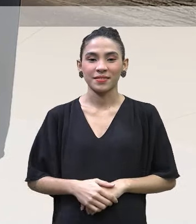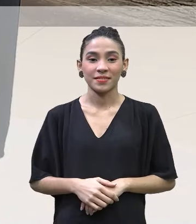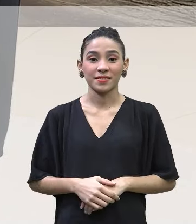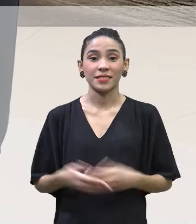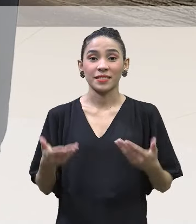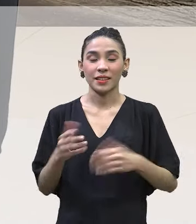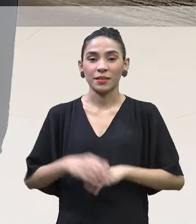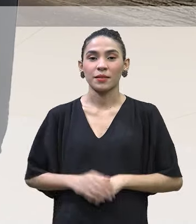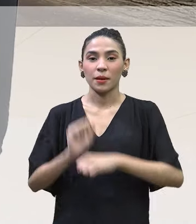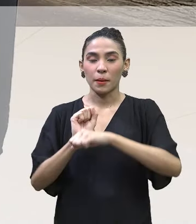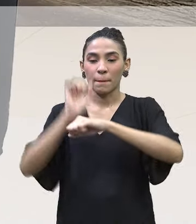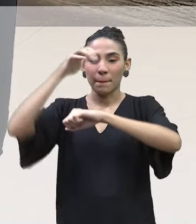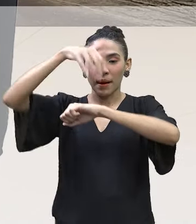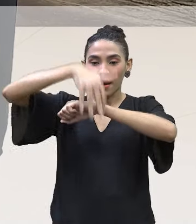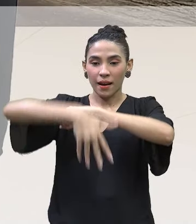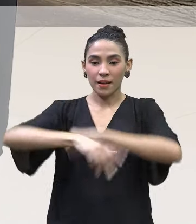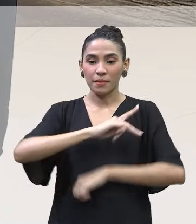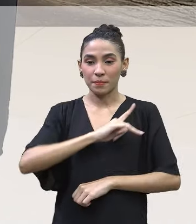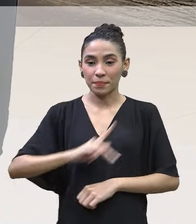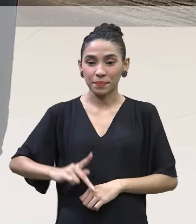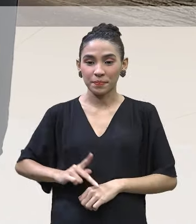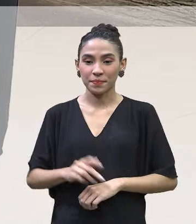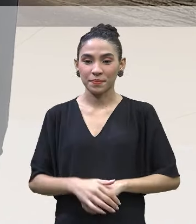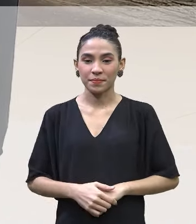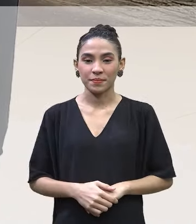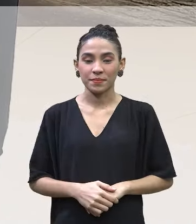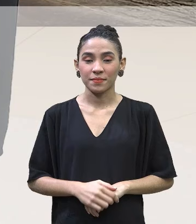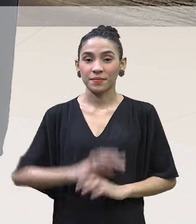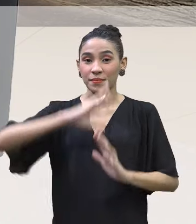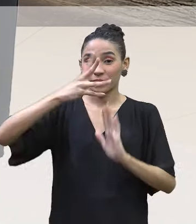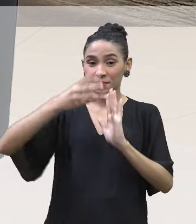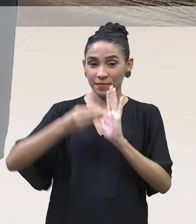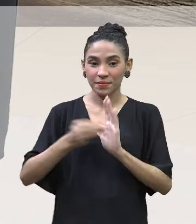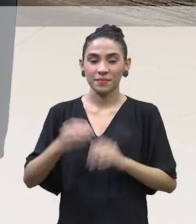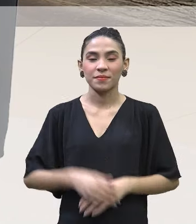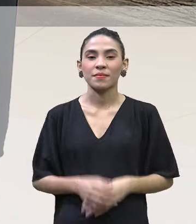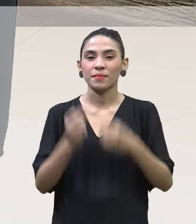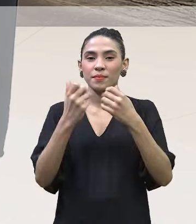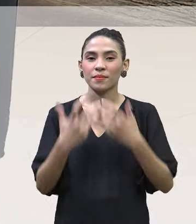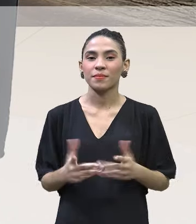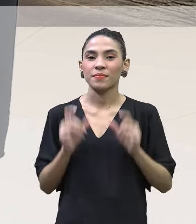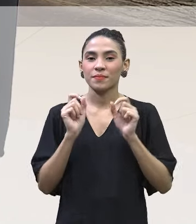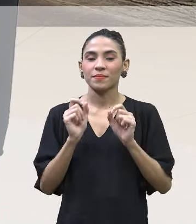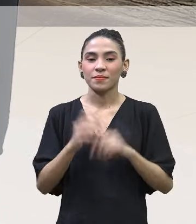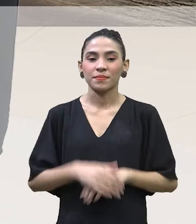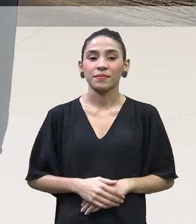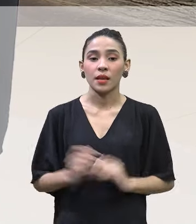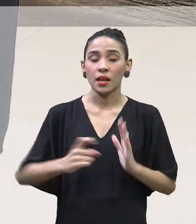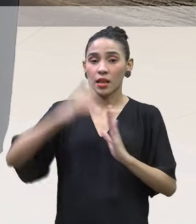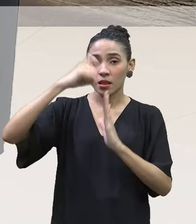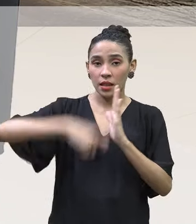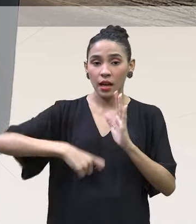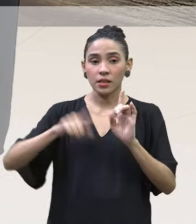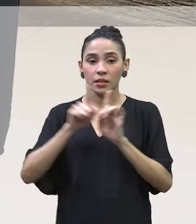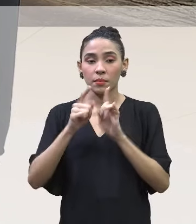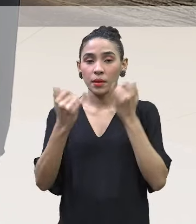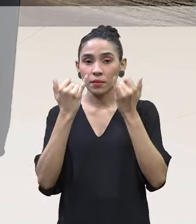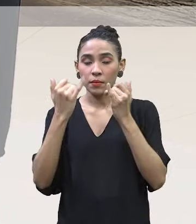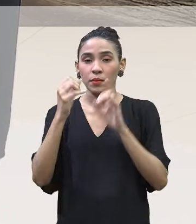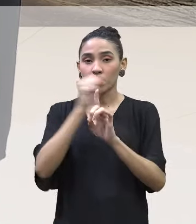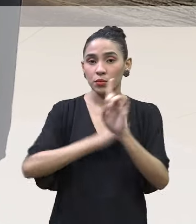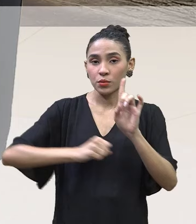estamos aqui na terra da Cachoeira no meio da na Amazônia para falar para vocês de taxa e índices